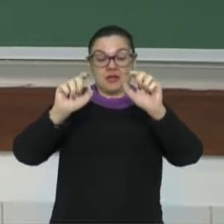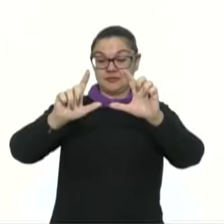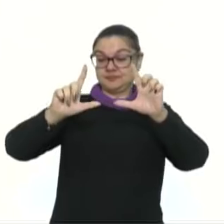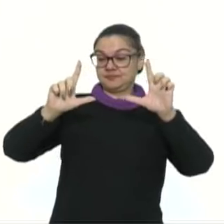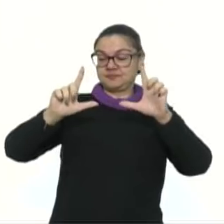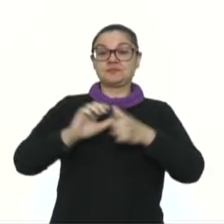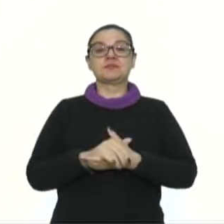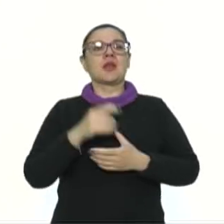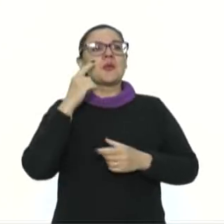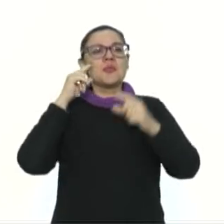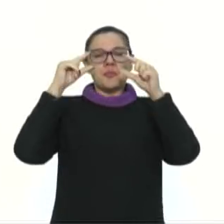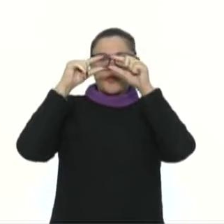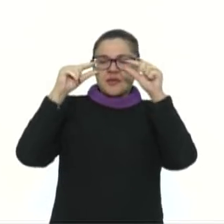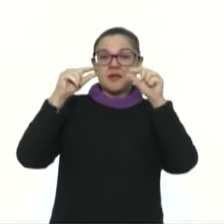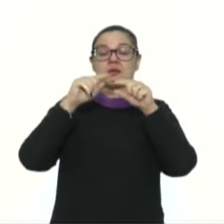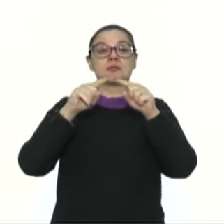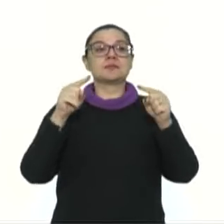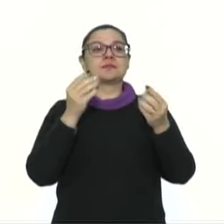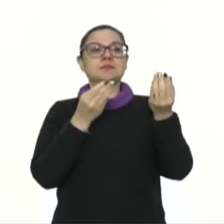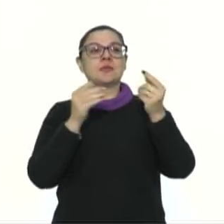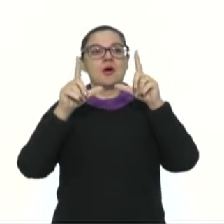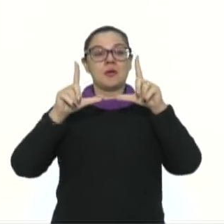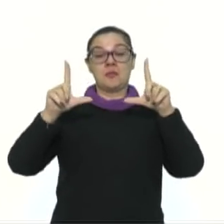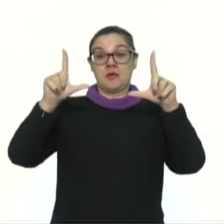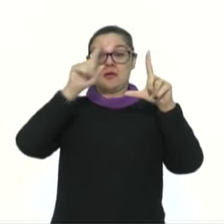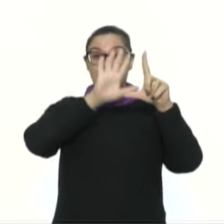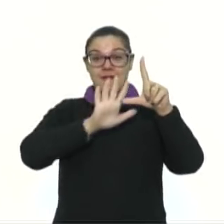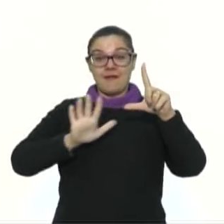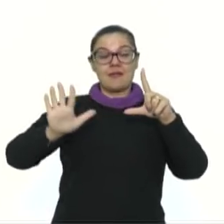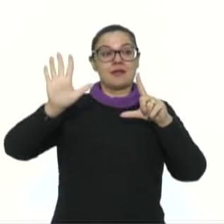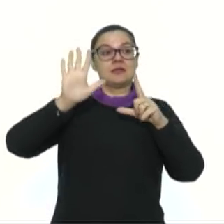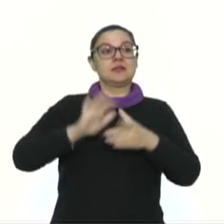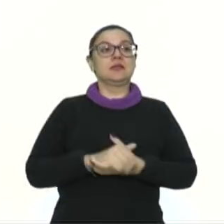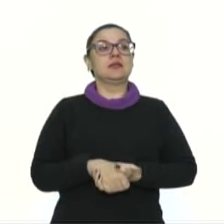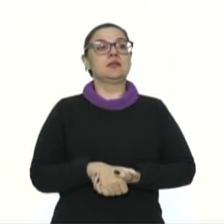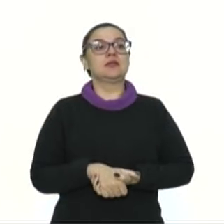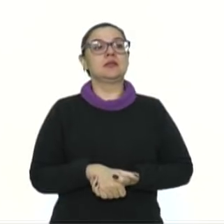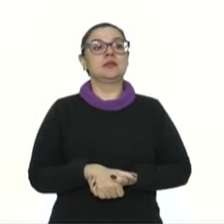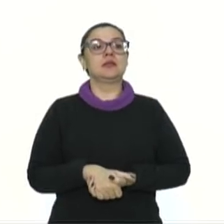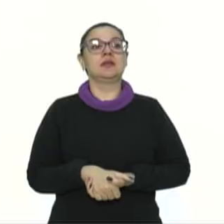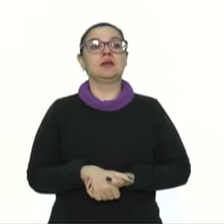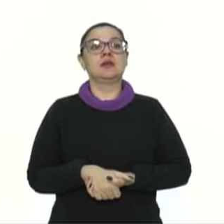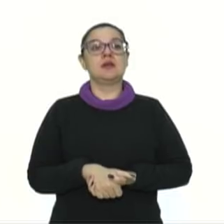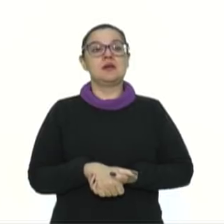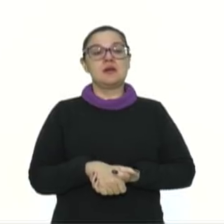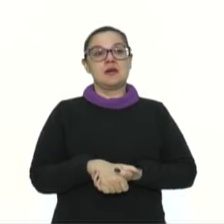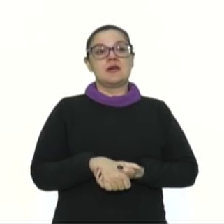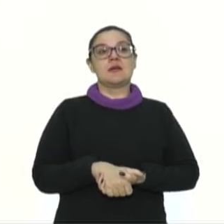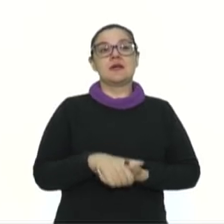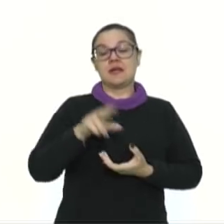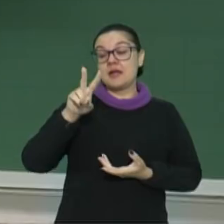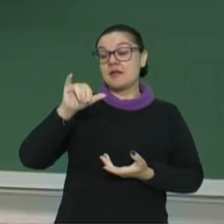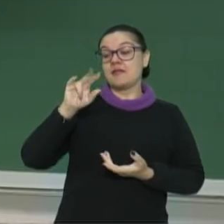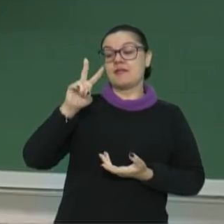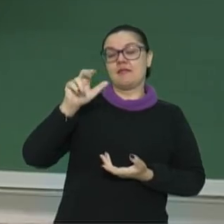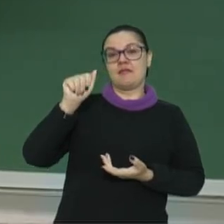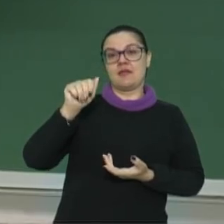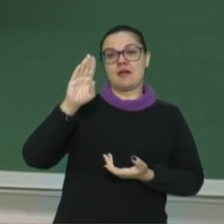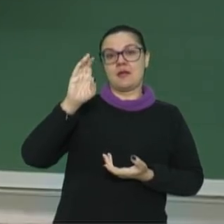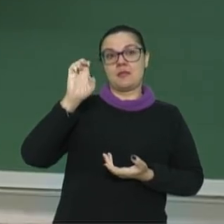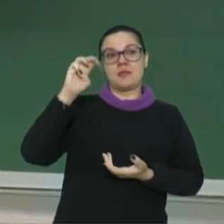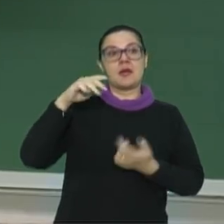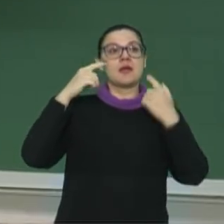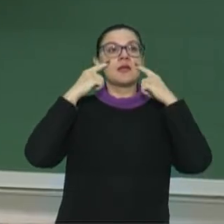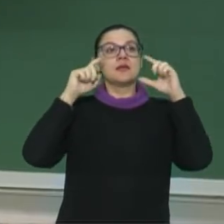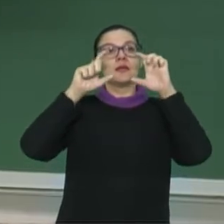bem pequenininho, mas só para você ter uma ideia de como aparece, né? Ó, a seção se chama Viva Bem e aí você